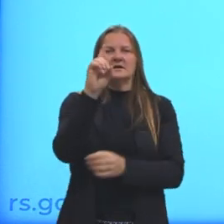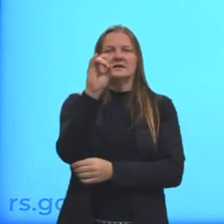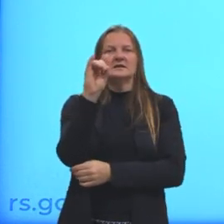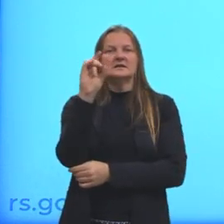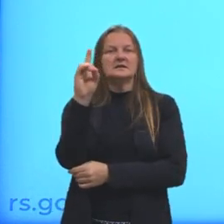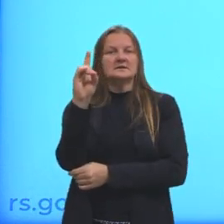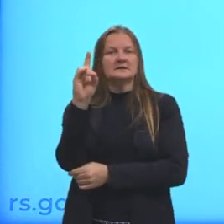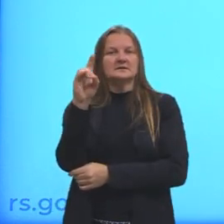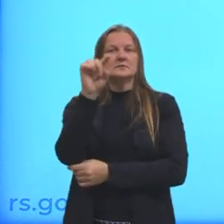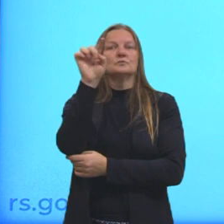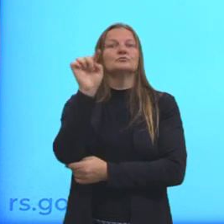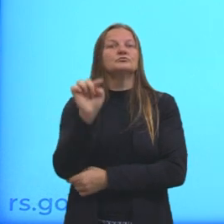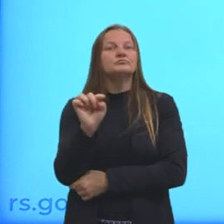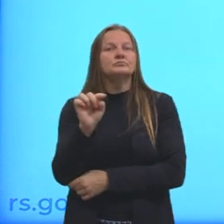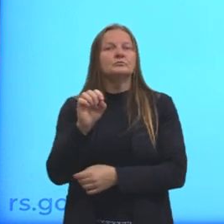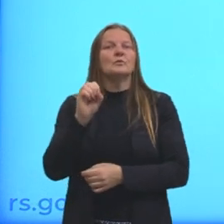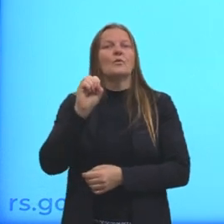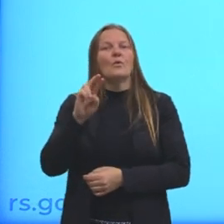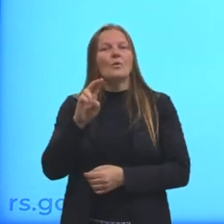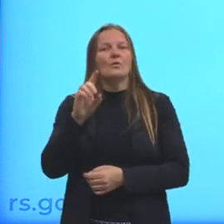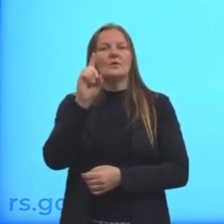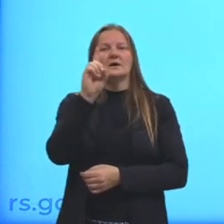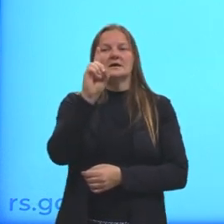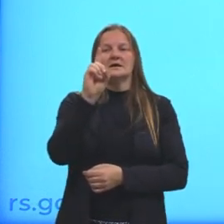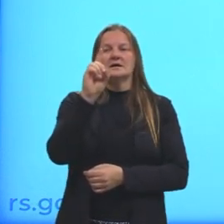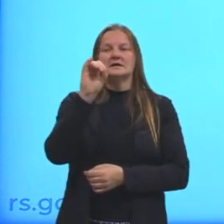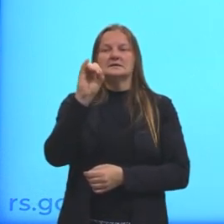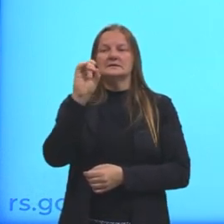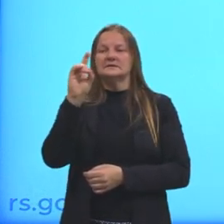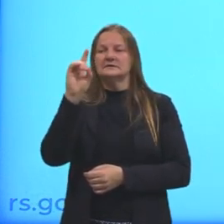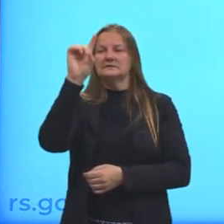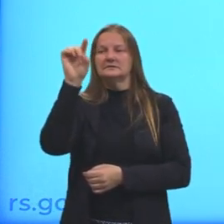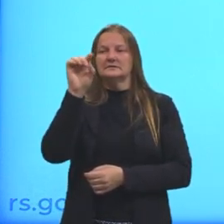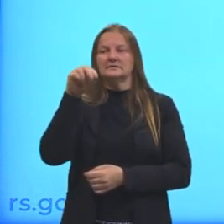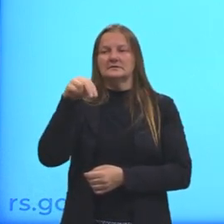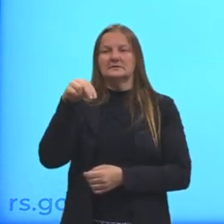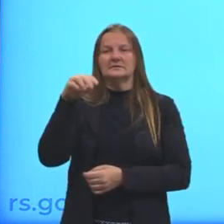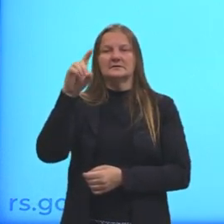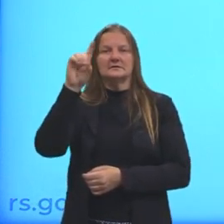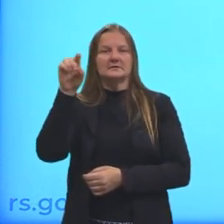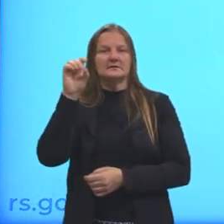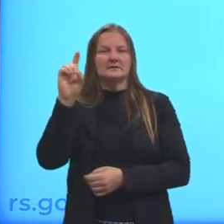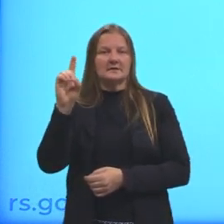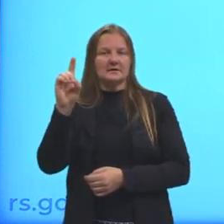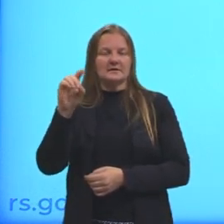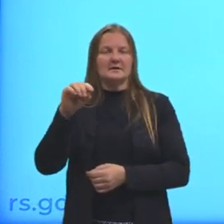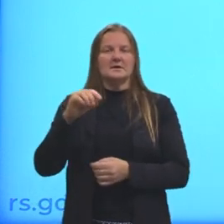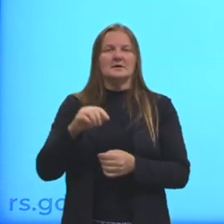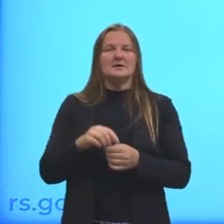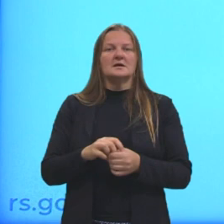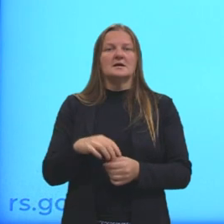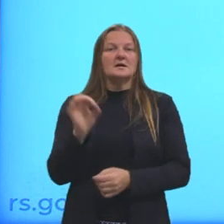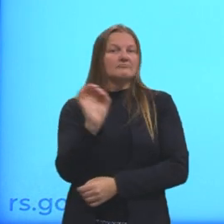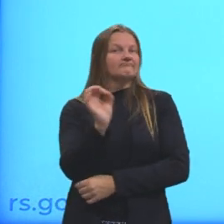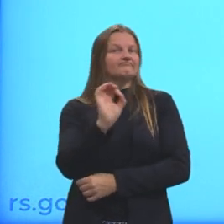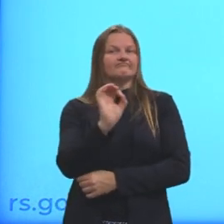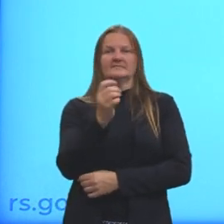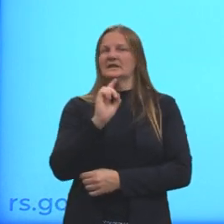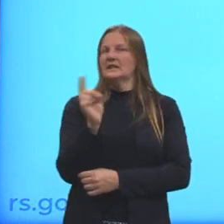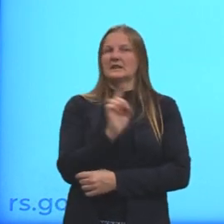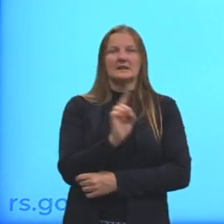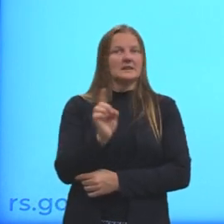de idade ou do Diante de ID n apóstrofe ter para a